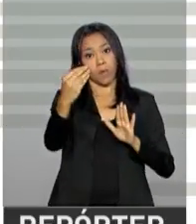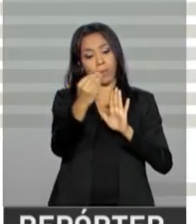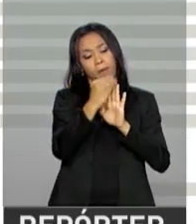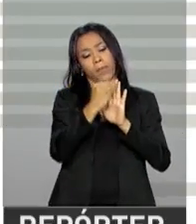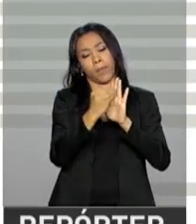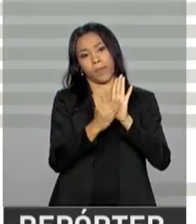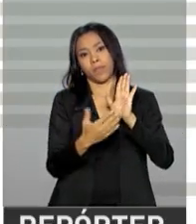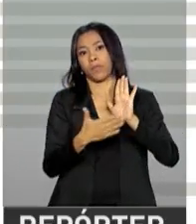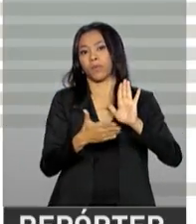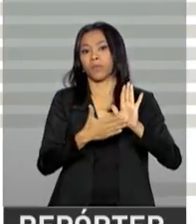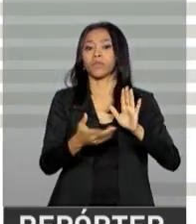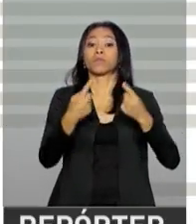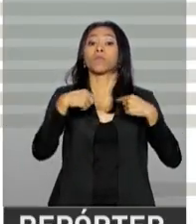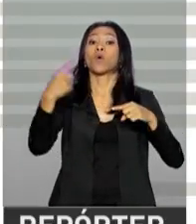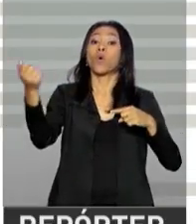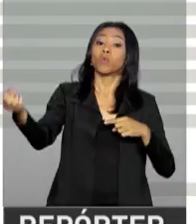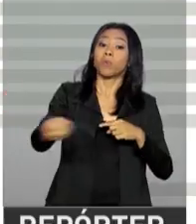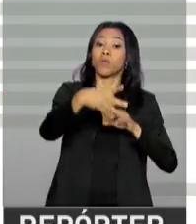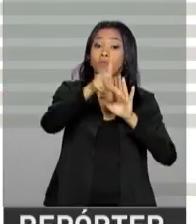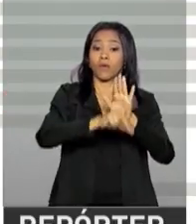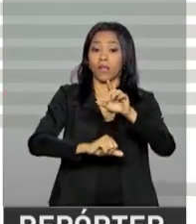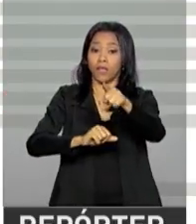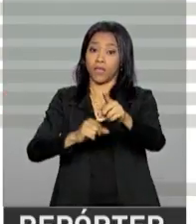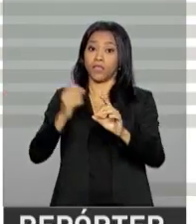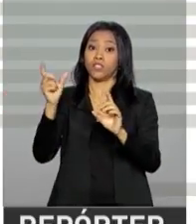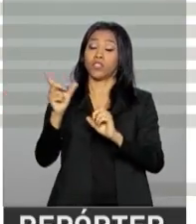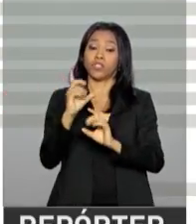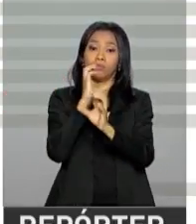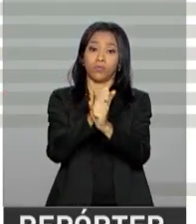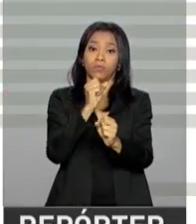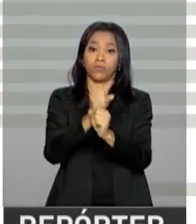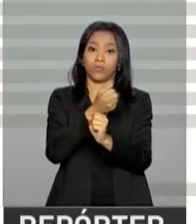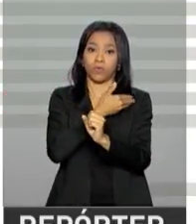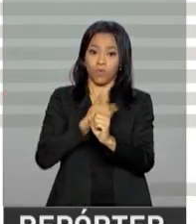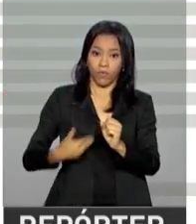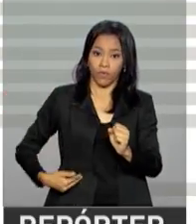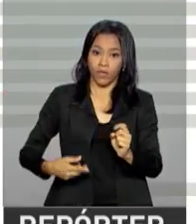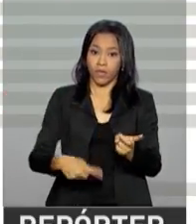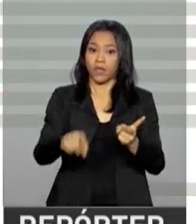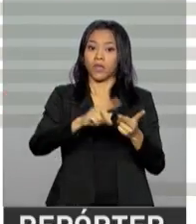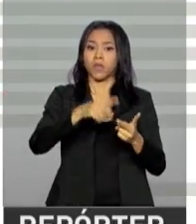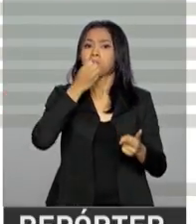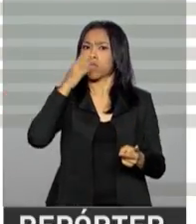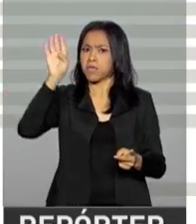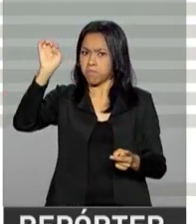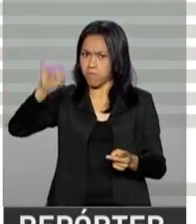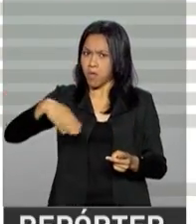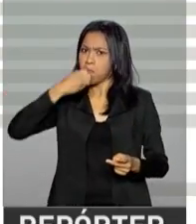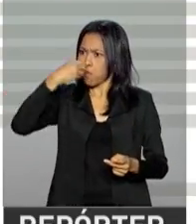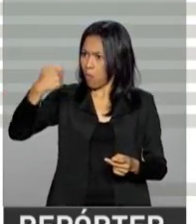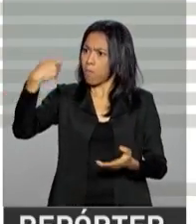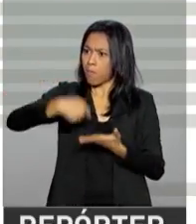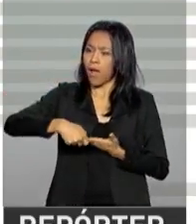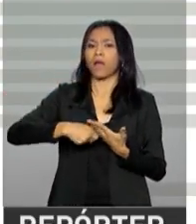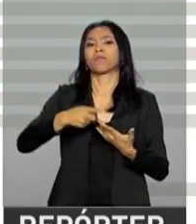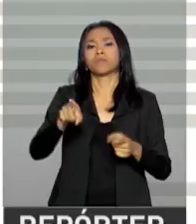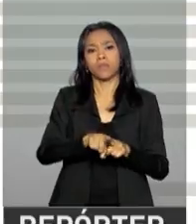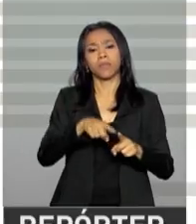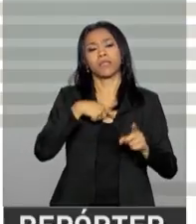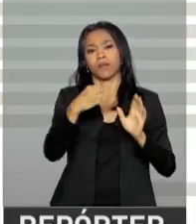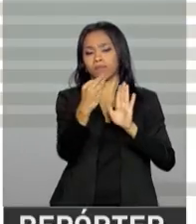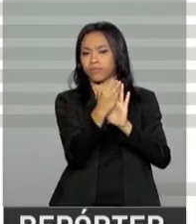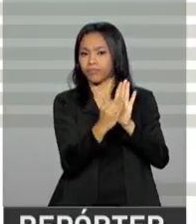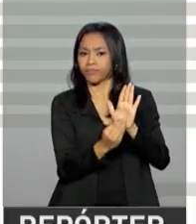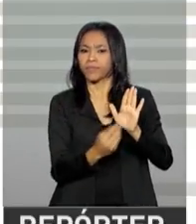aprovar a nova lei de finanças públicas o cadastro positivo de bons pagadores ea extinção do fundo soberano